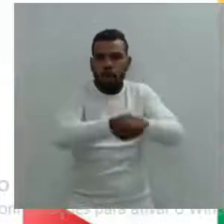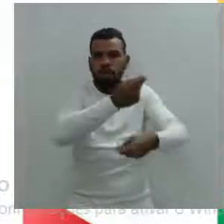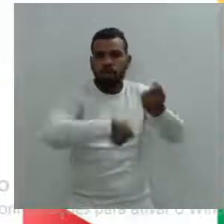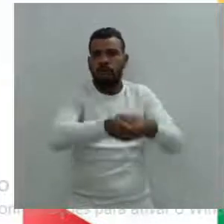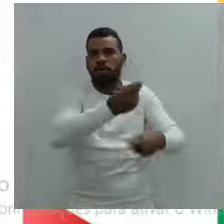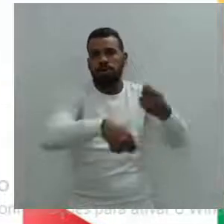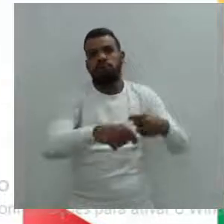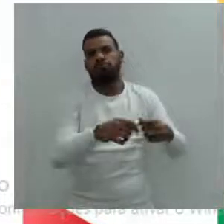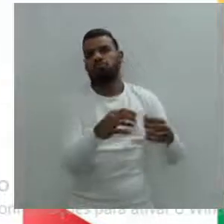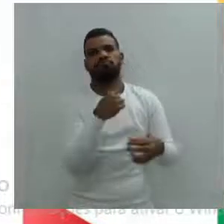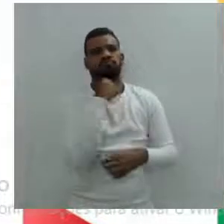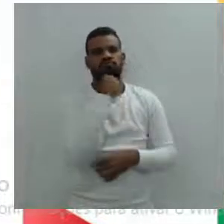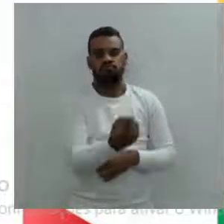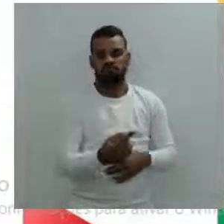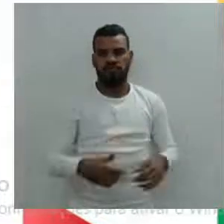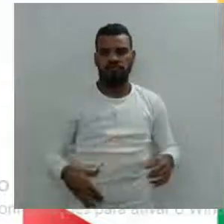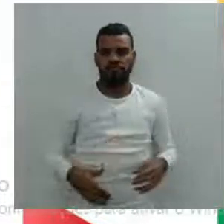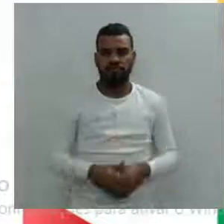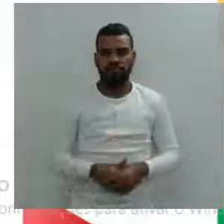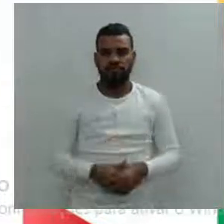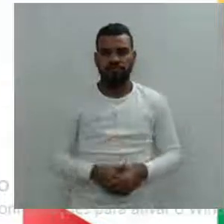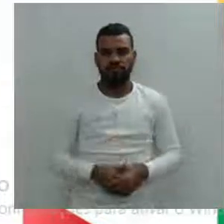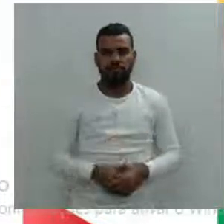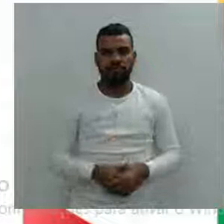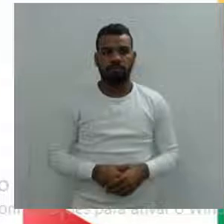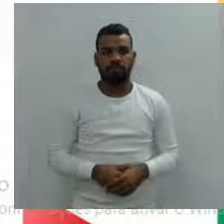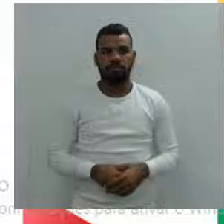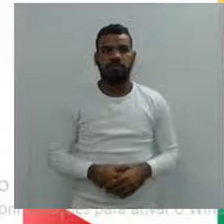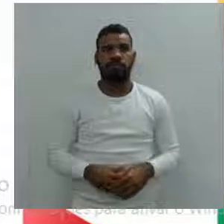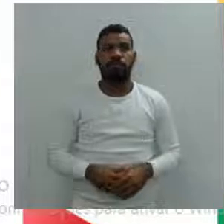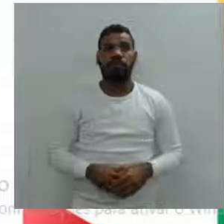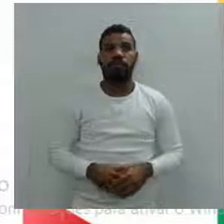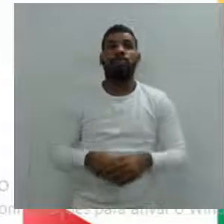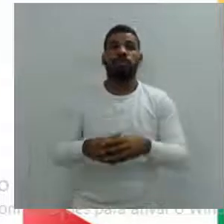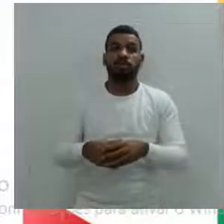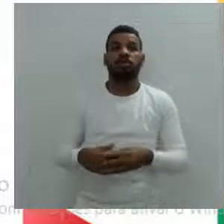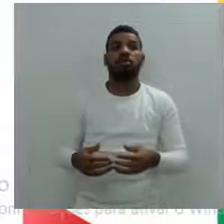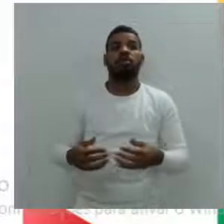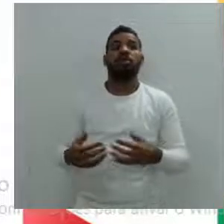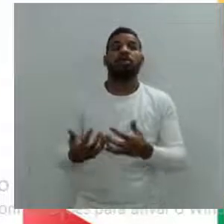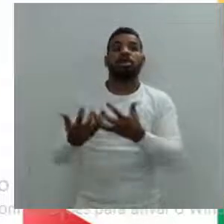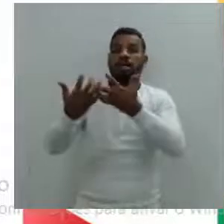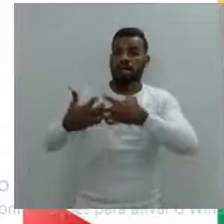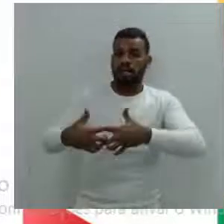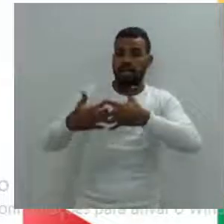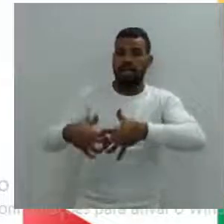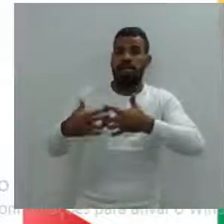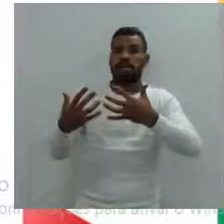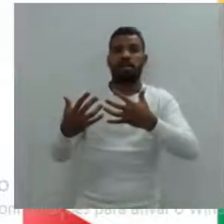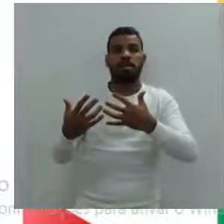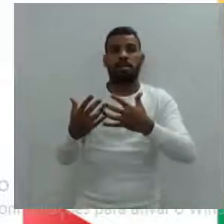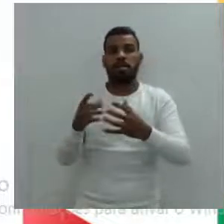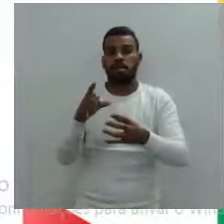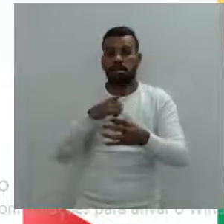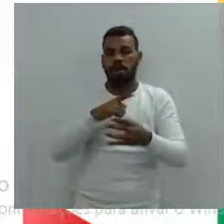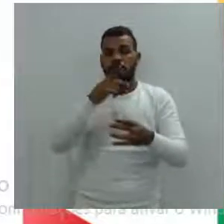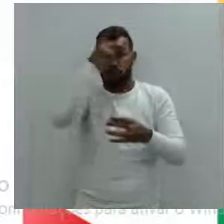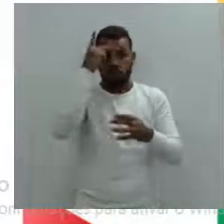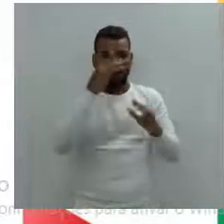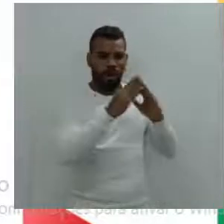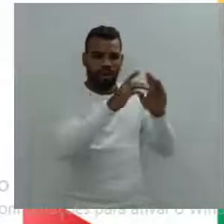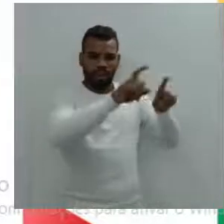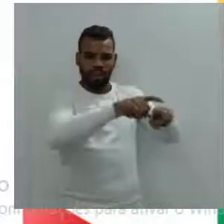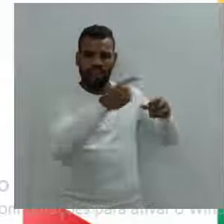dê certo. Equipamentos, então a Inglaterra vai ser pioneira no equipamento. Eu vou ter um êxodo